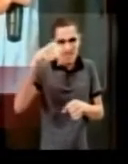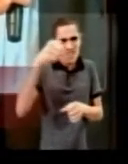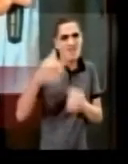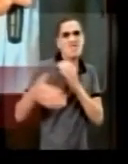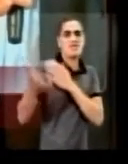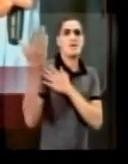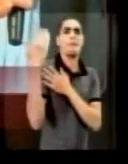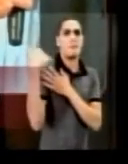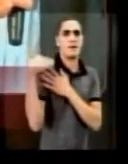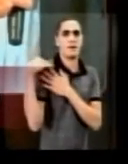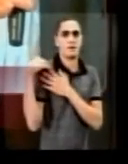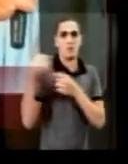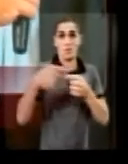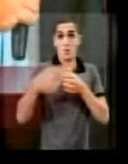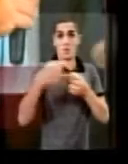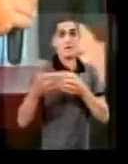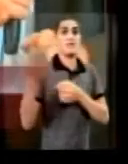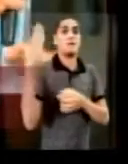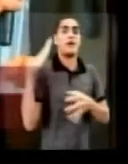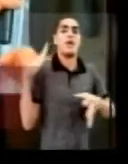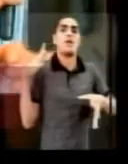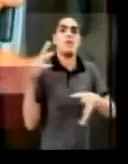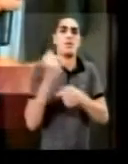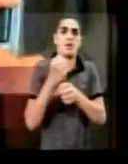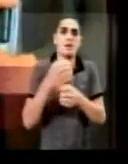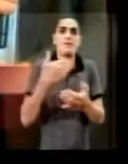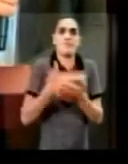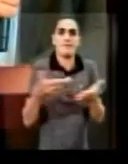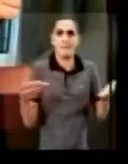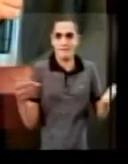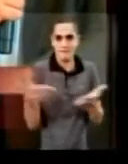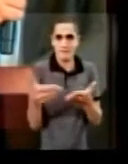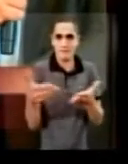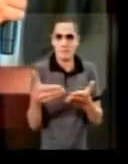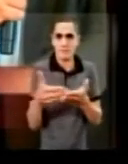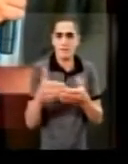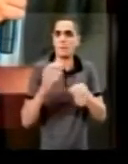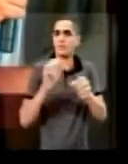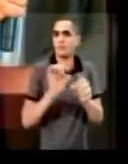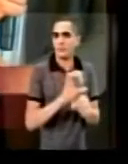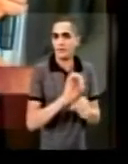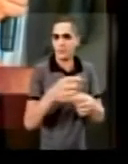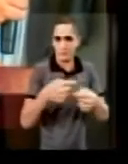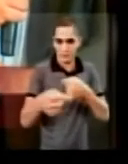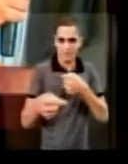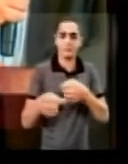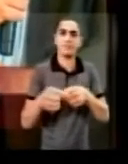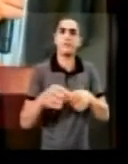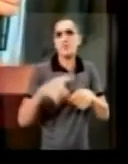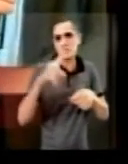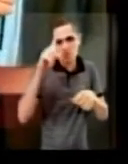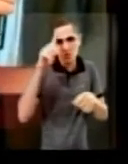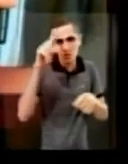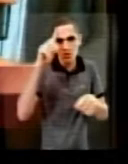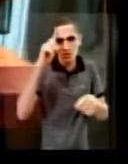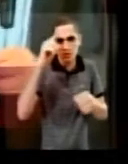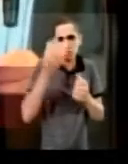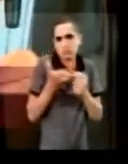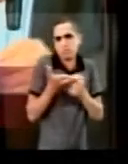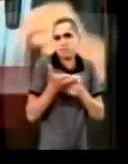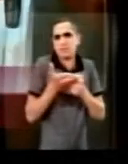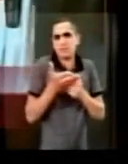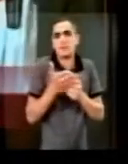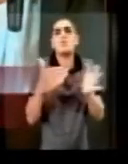por semana epidemiológica, e aqui nós fazemos dia a dia a média dos últimos